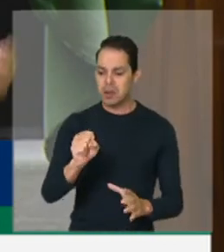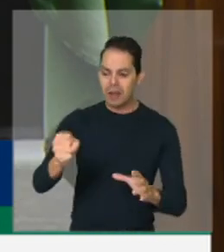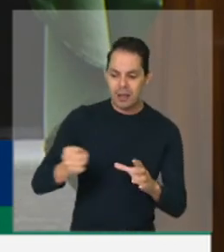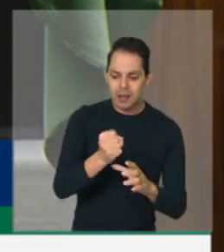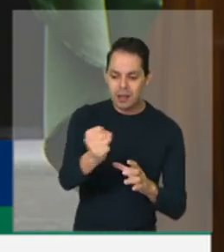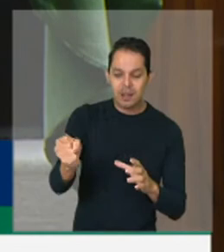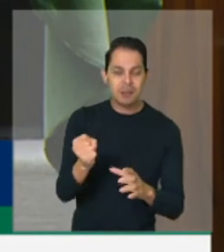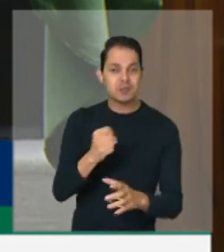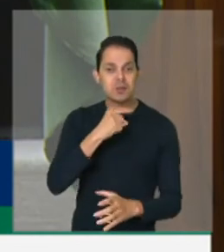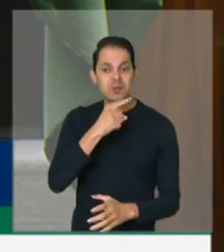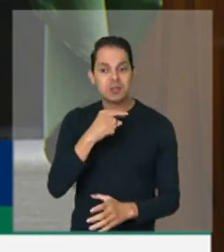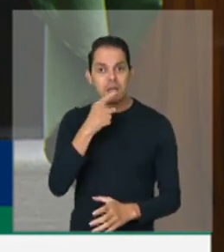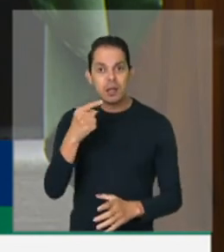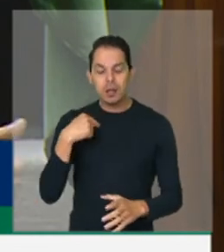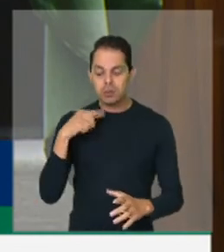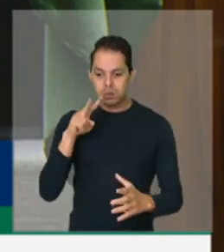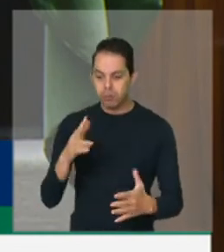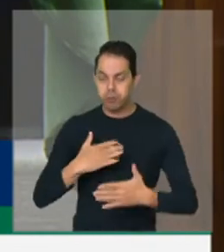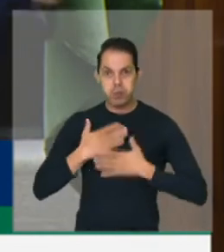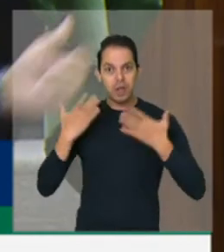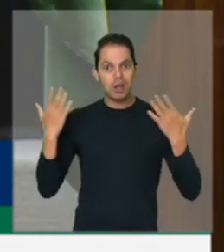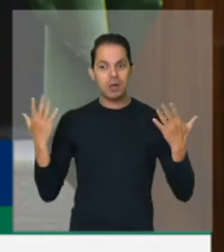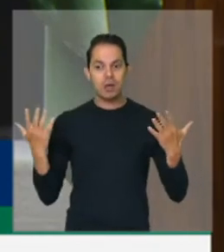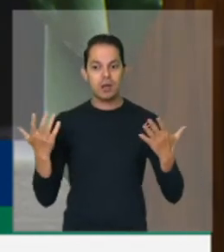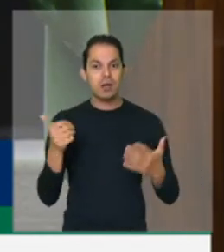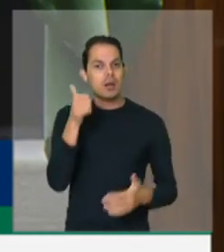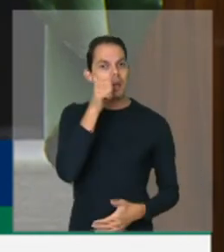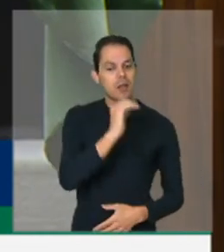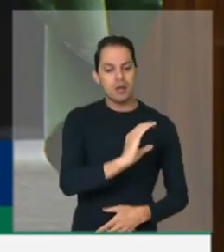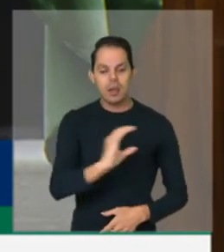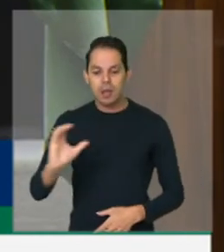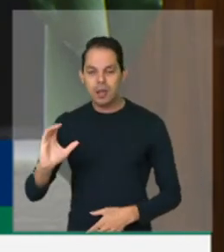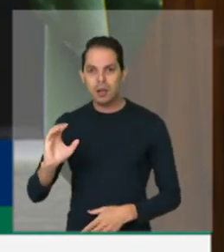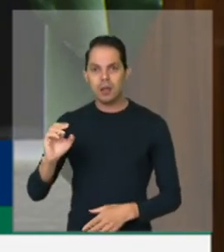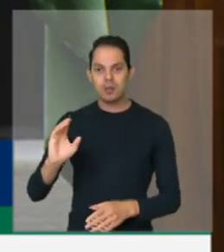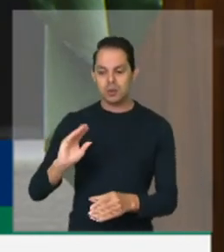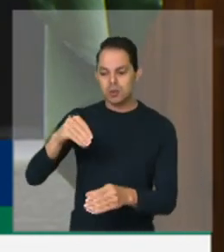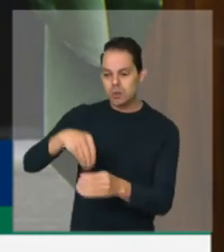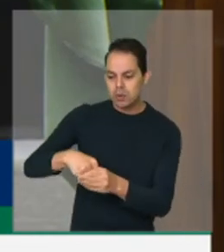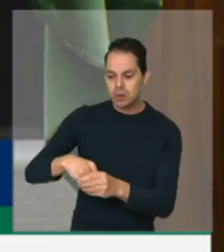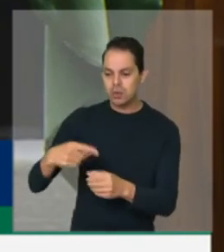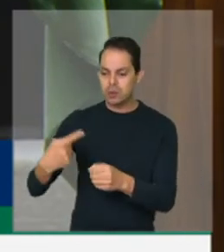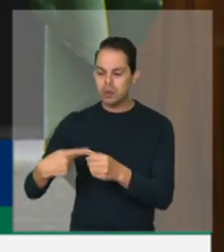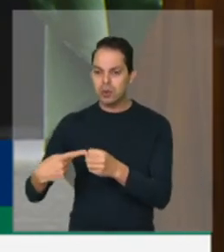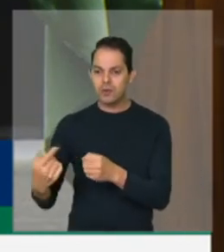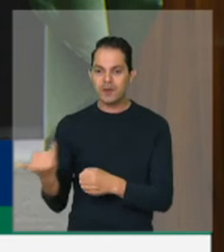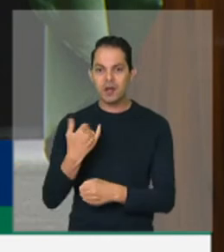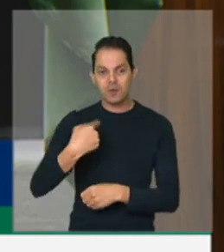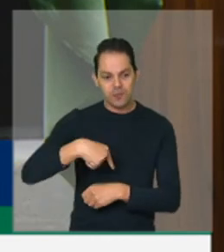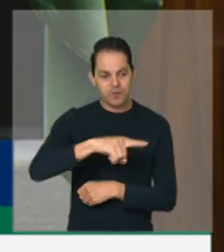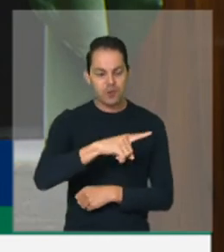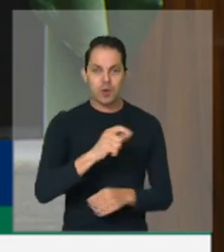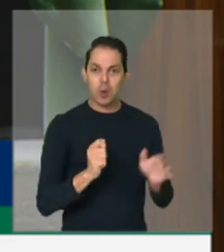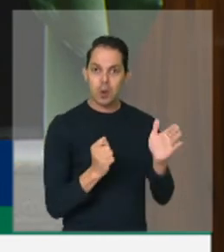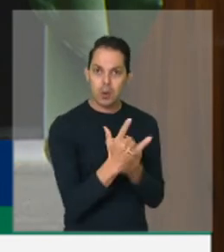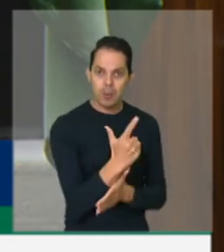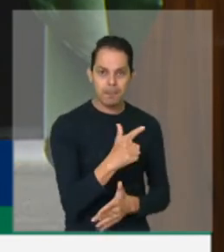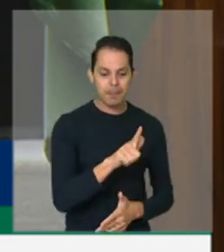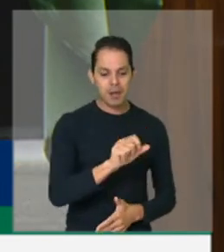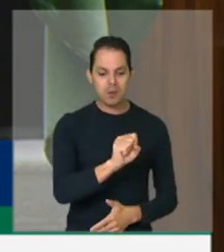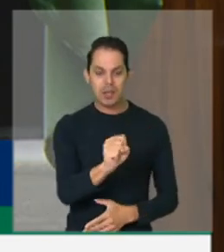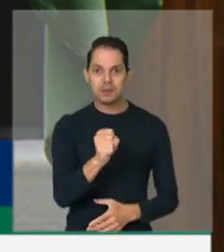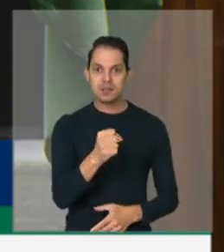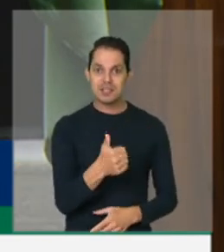Eu tomei, foi um susto. Esses dias minha cunhada lá no interior, Pontana, falou assim, foi comprar o botijão de gás